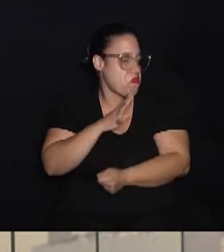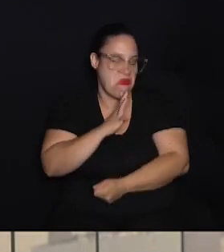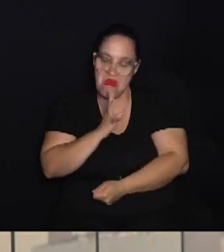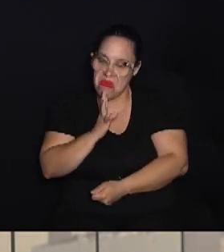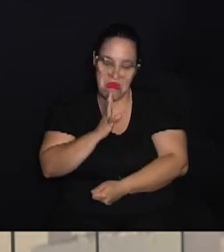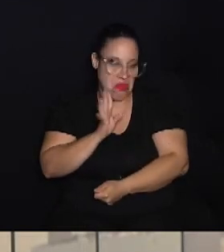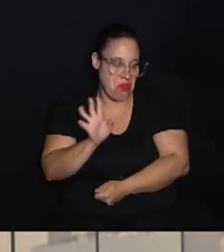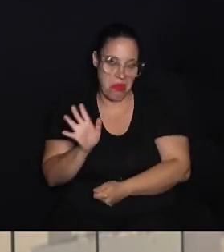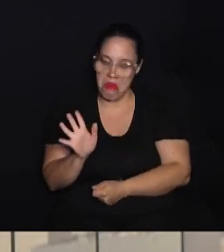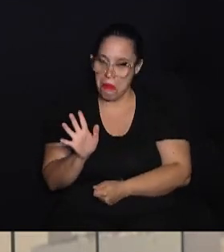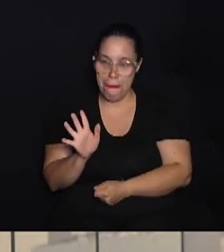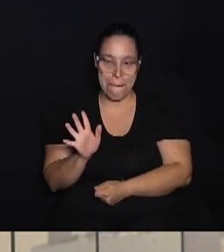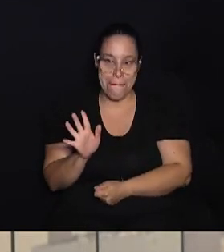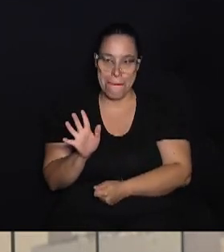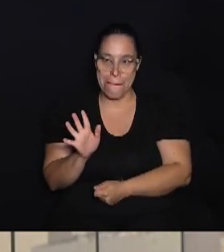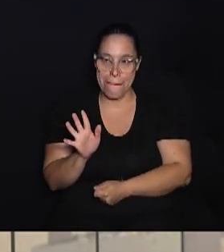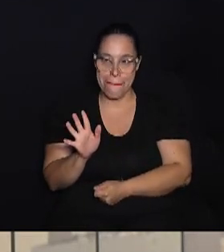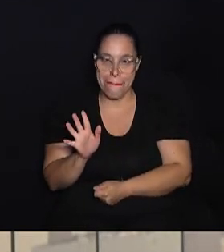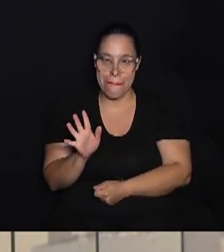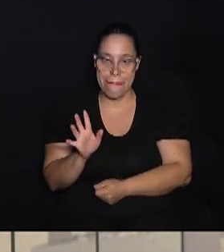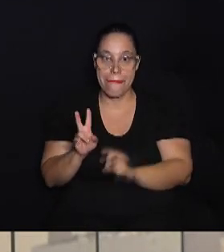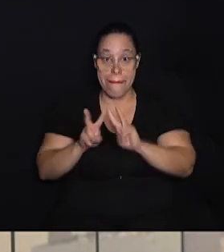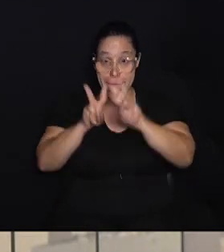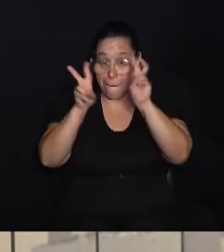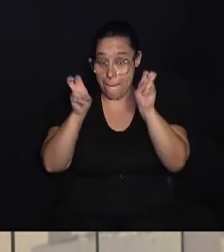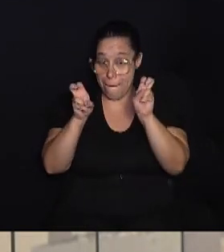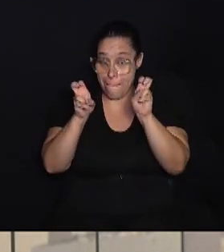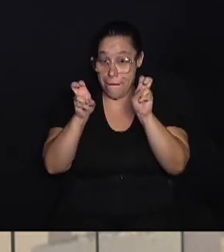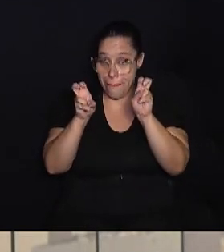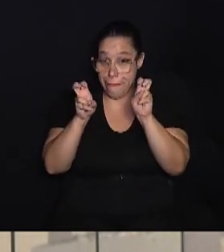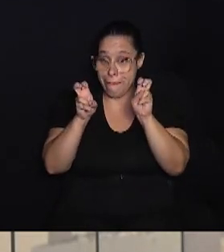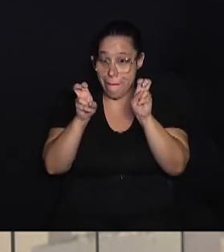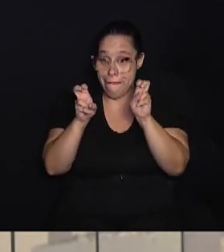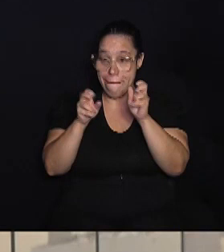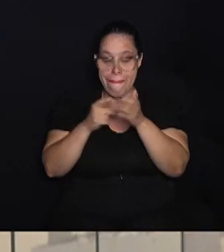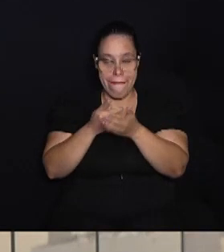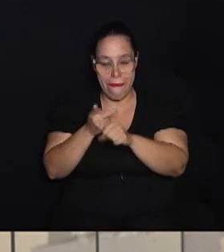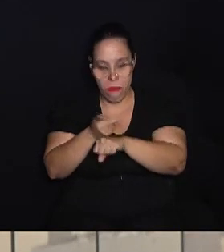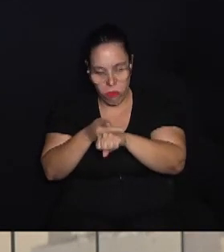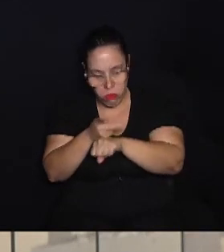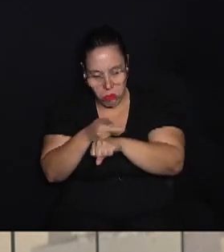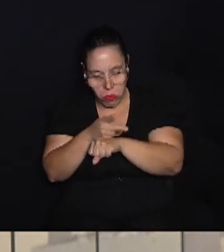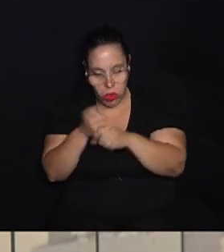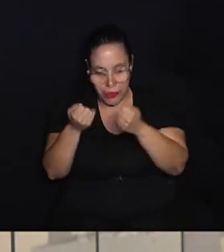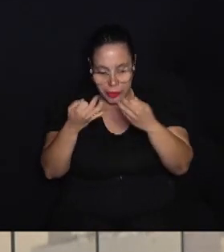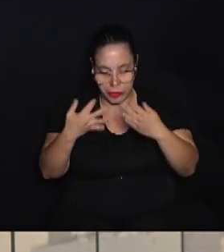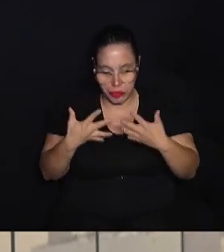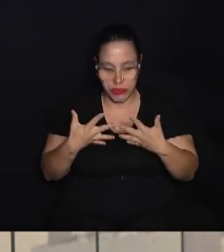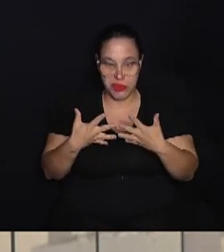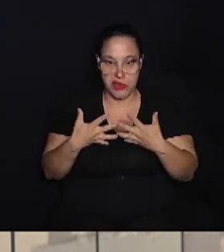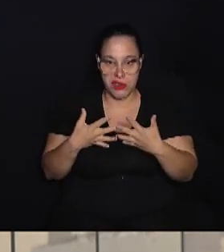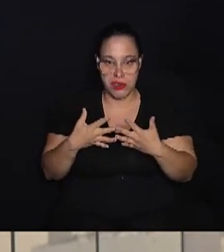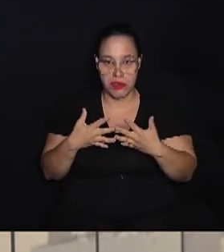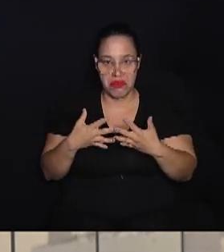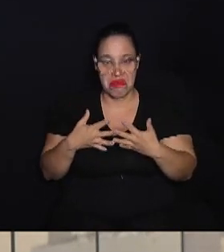né, o assunto e que está buscando uma informação de uma área que ela desconhece totalmente, a questão que a